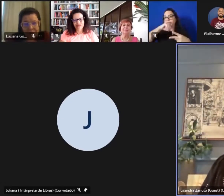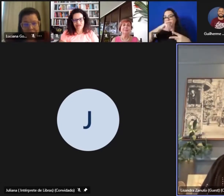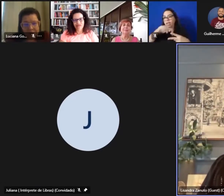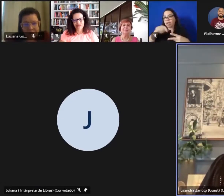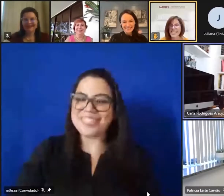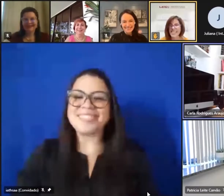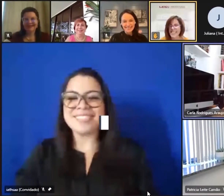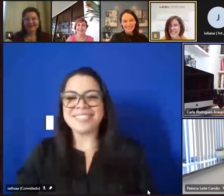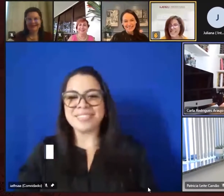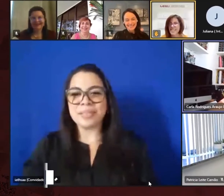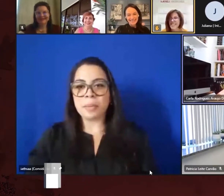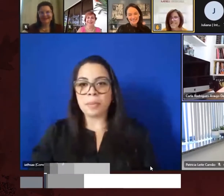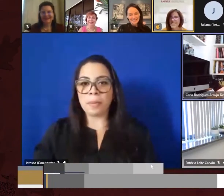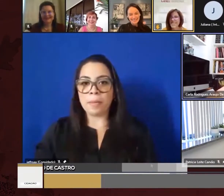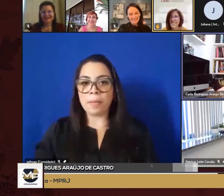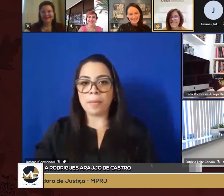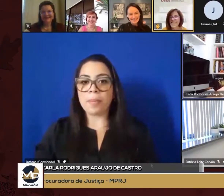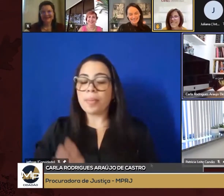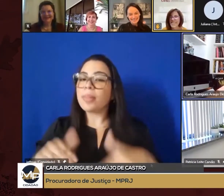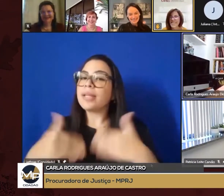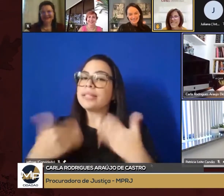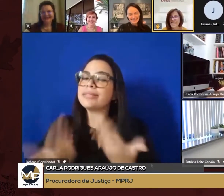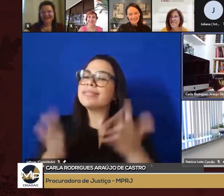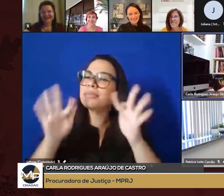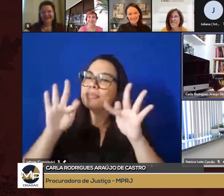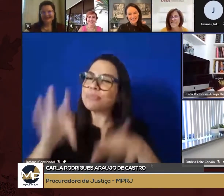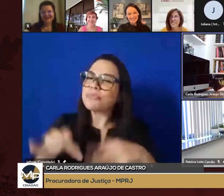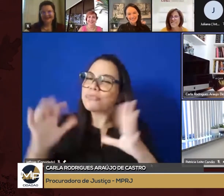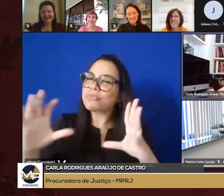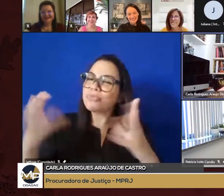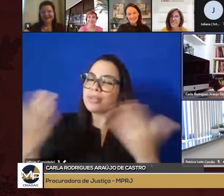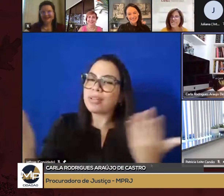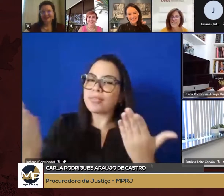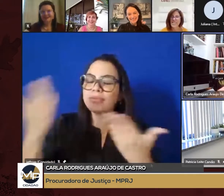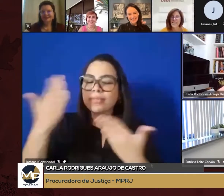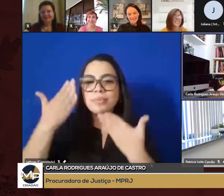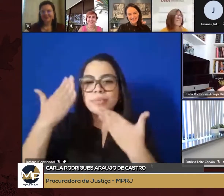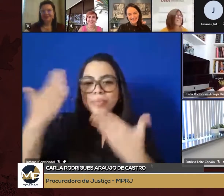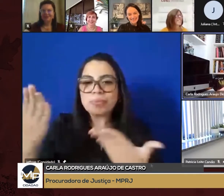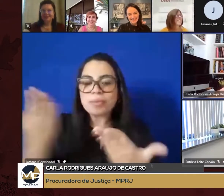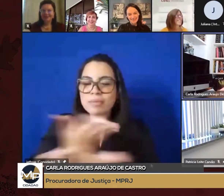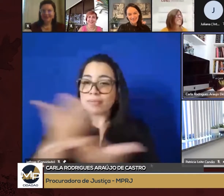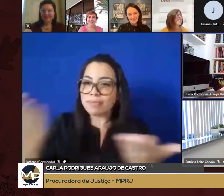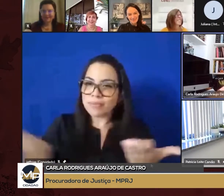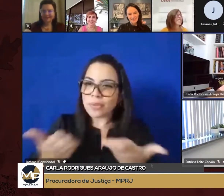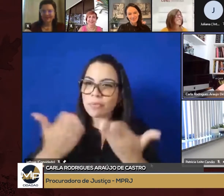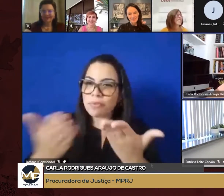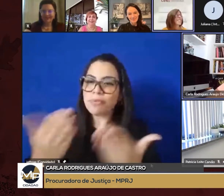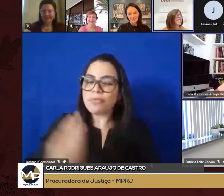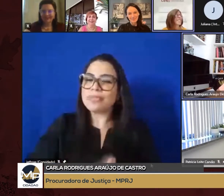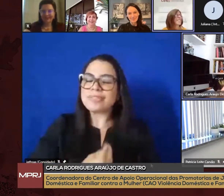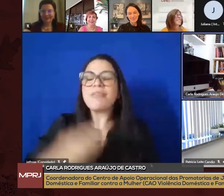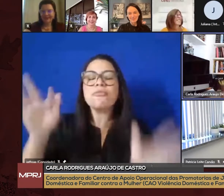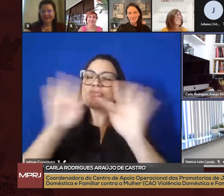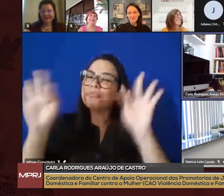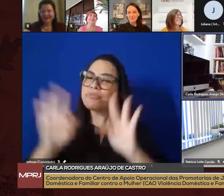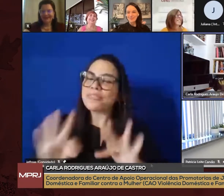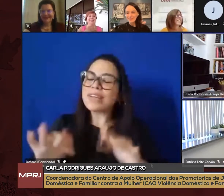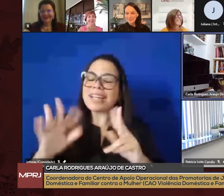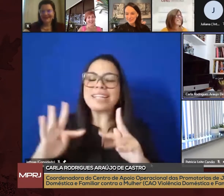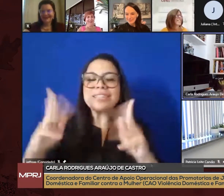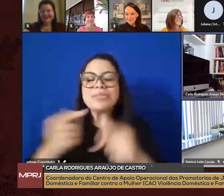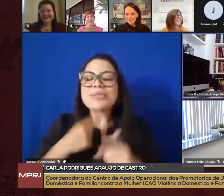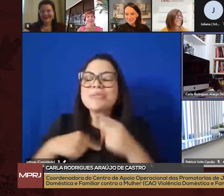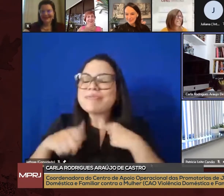de ser outra. Então, eu vou encerrar o nosso evento agradecendo a participação de todas vocês. Eu fiquei muito feliz. Era tudo que eu esperava